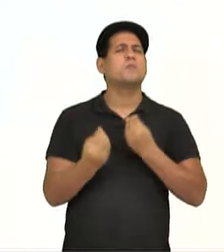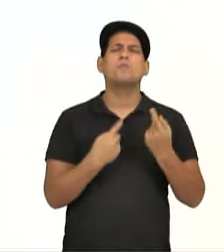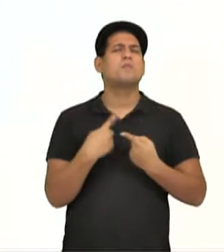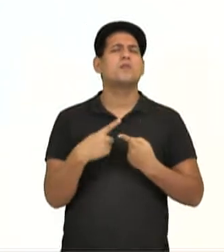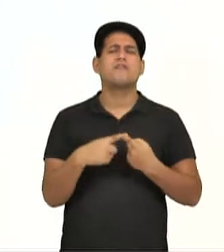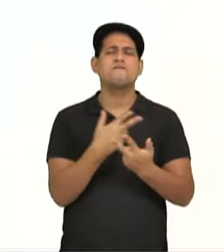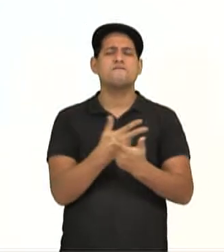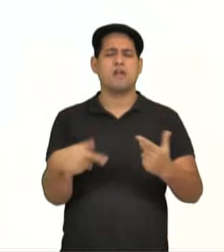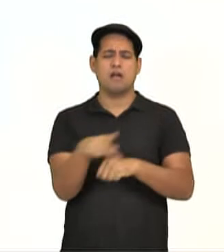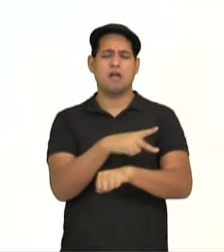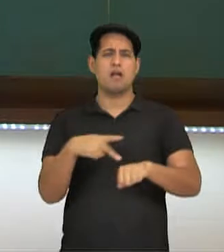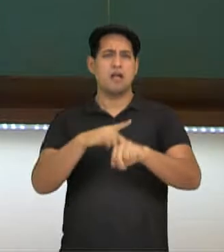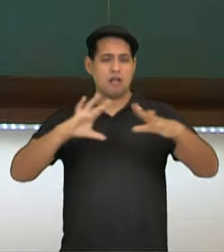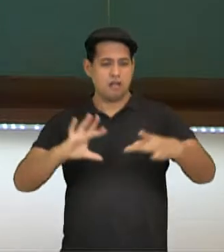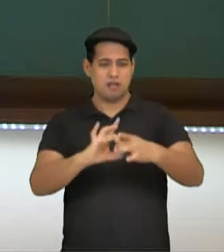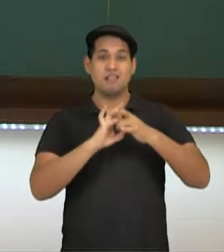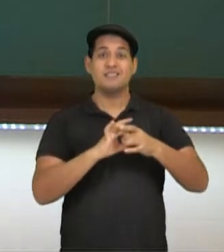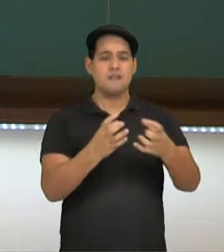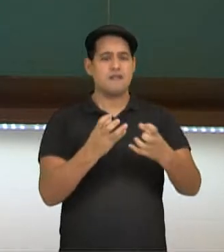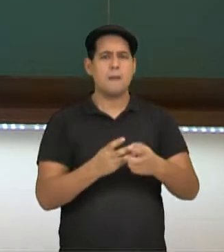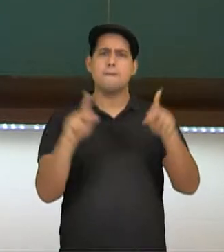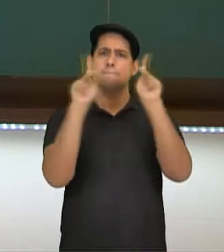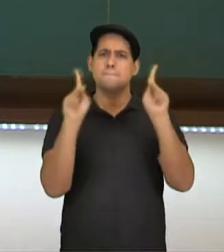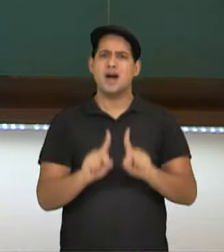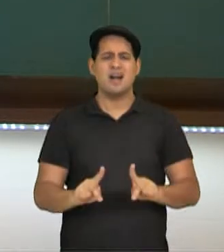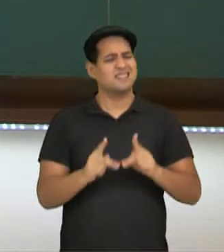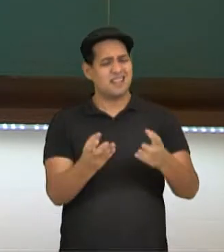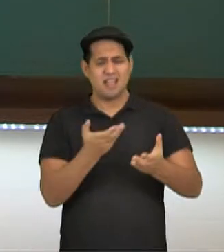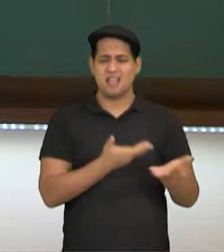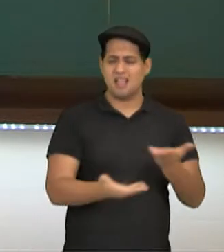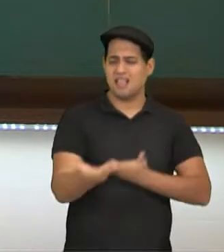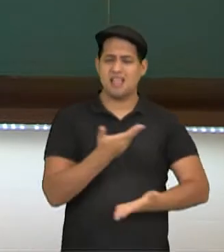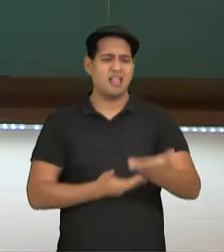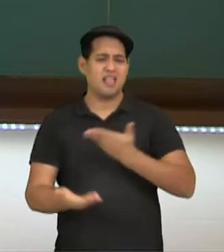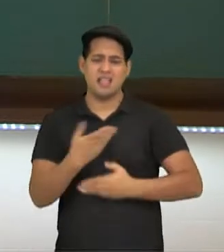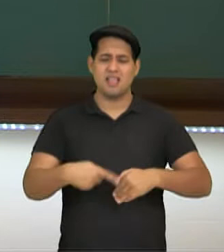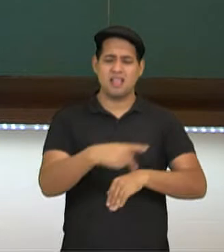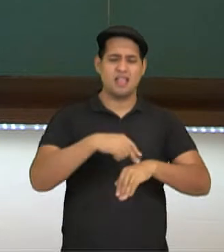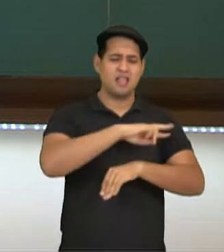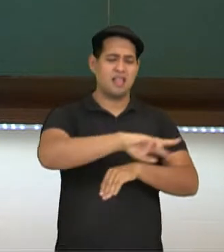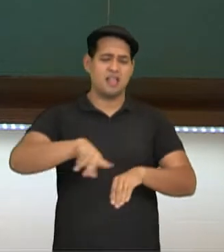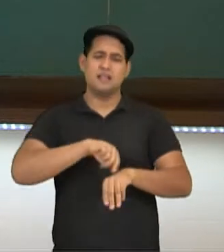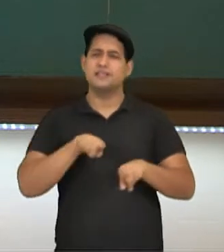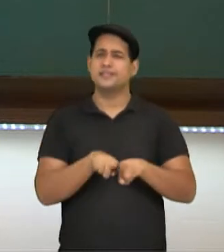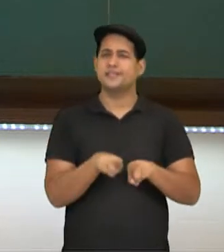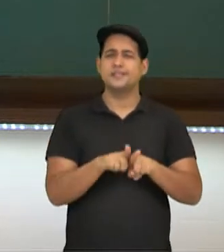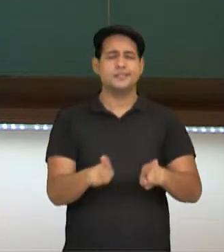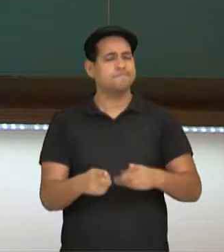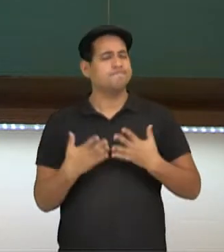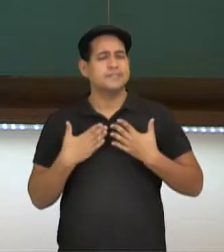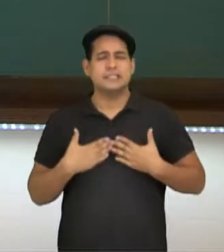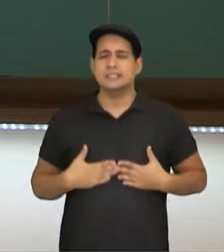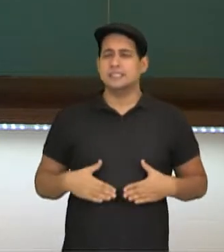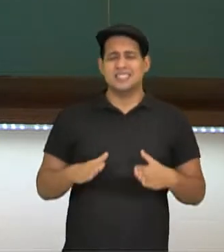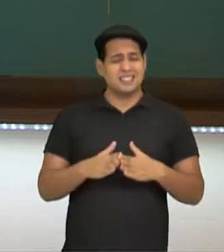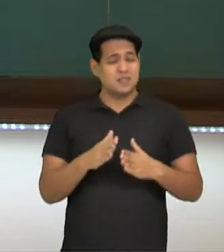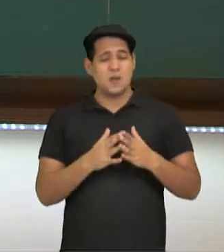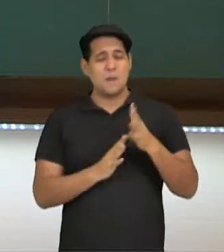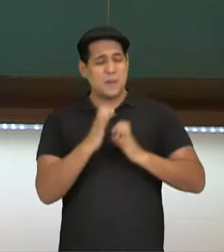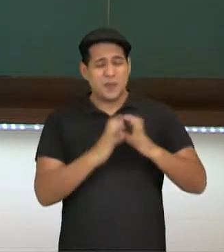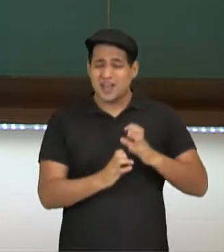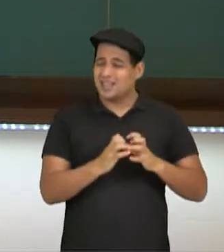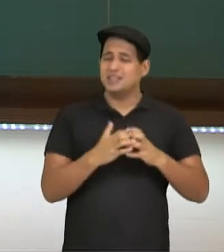se unirem em nome da paz, em nome da cooperação internacional, da solução pacífica dos